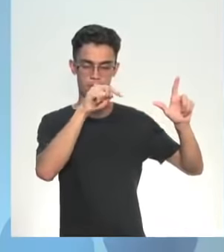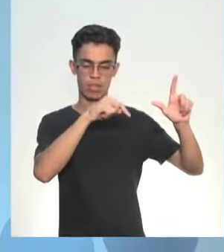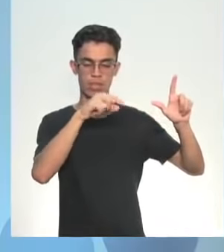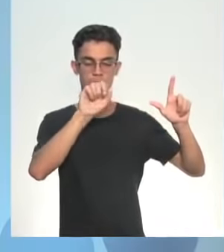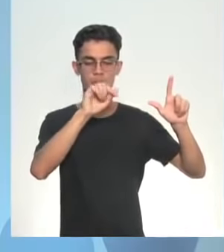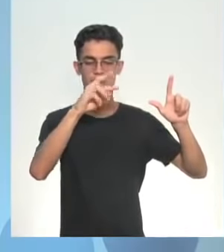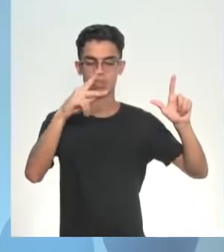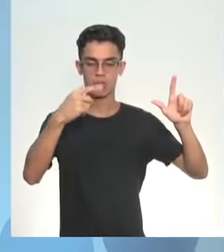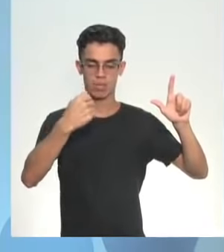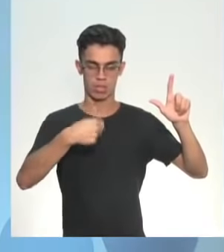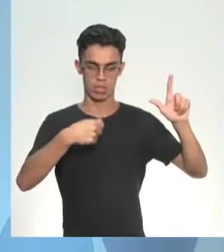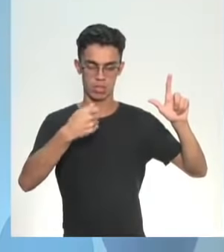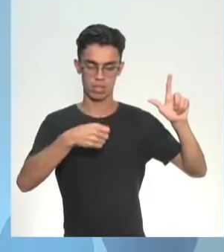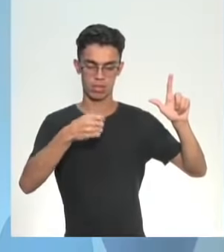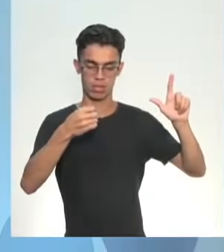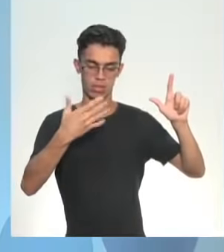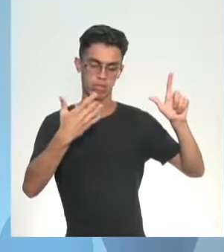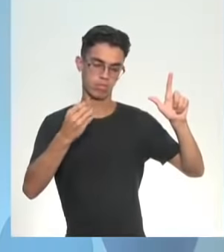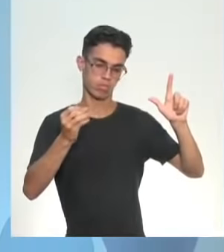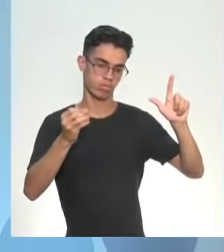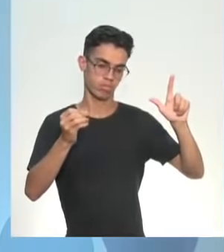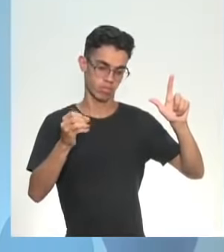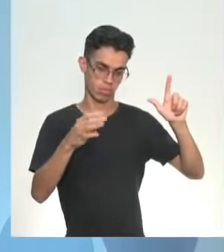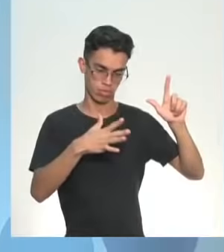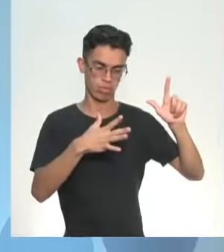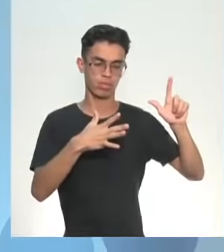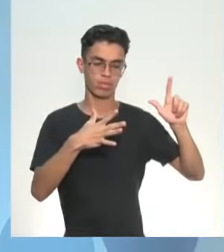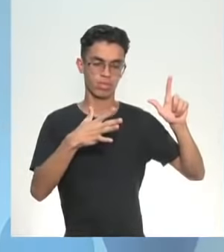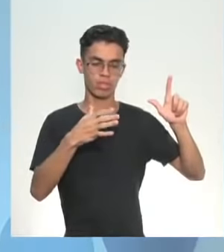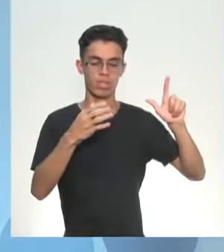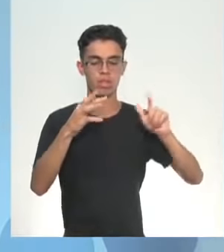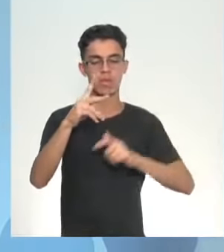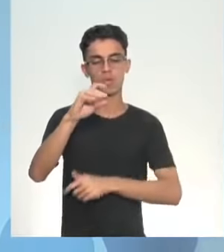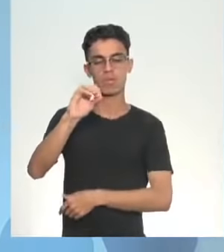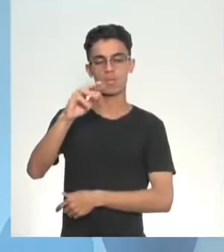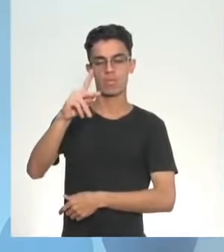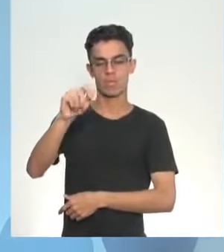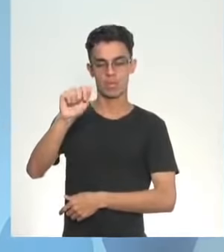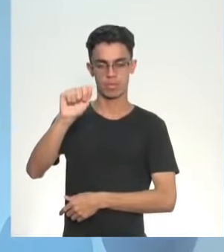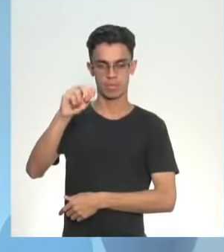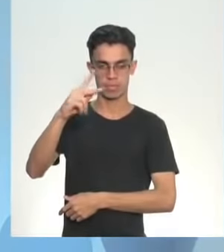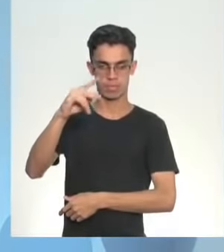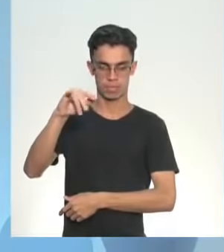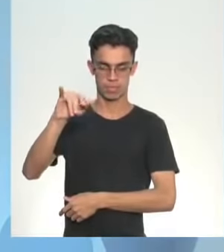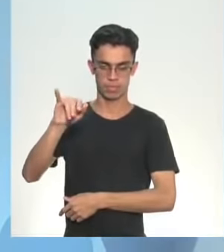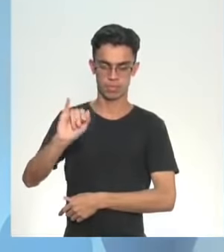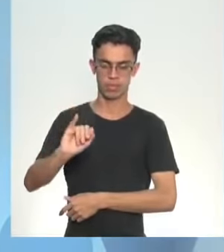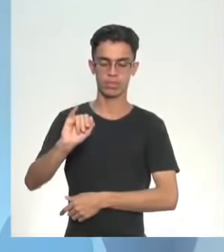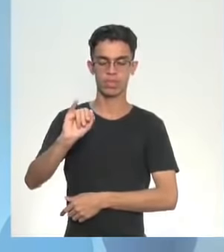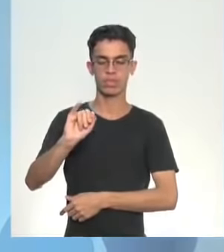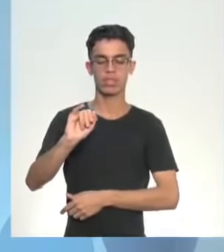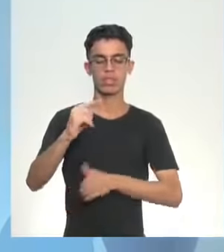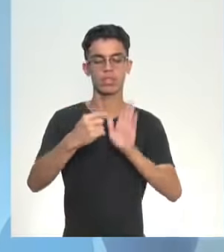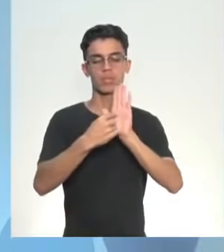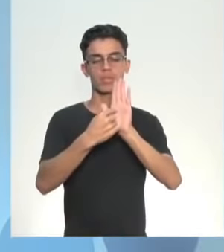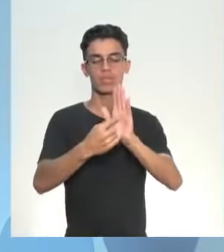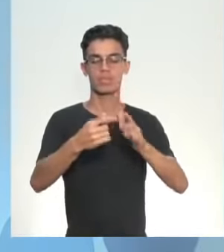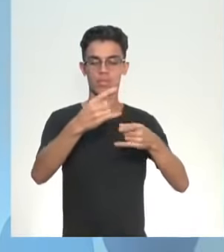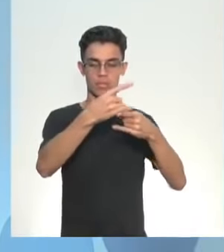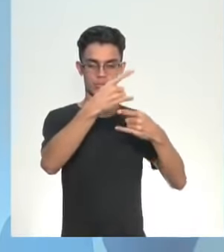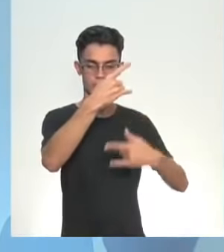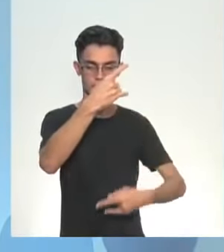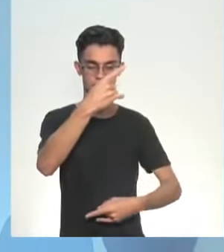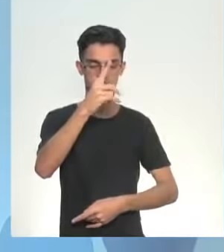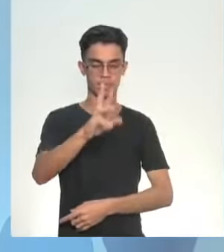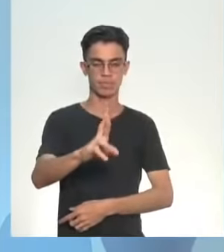estar atualizado se ele não tá não tiver atualizado Provavelmente o pato não vai aparecer mas não tem problema não apareceu o fato responde no chat para a